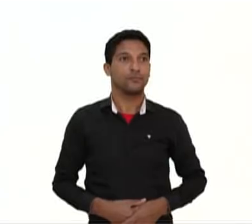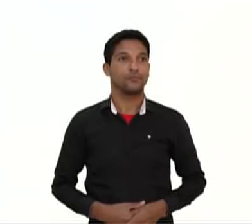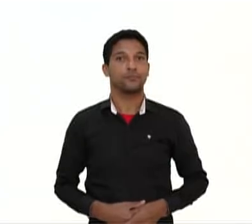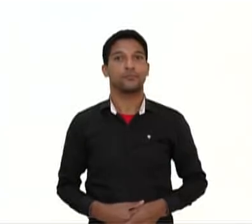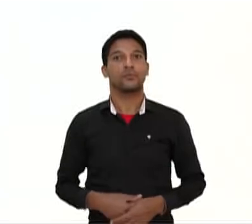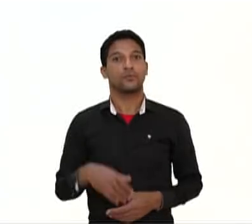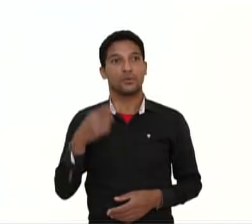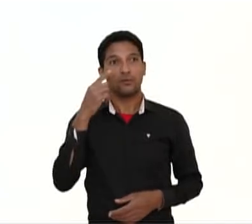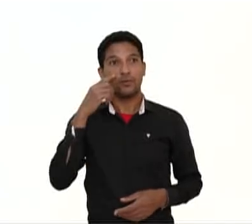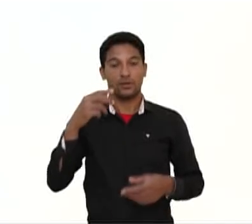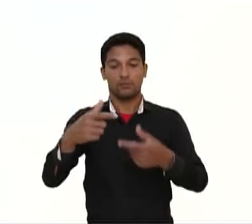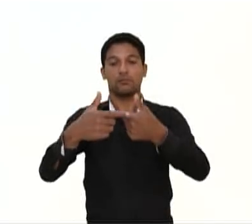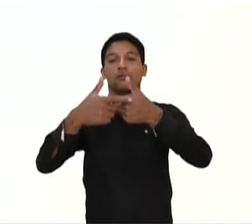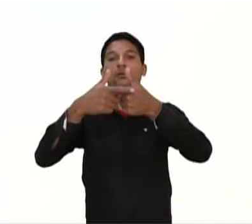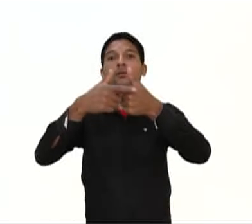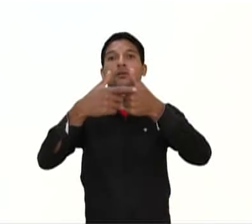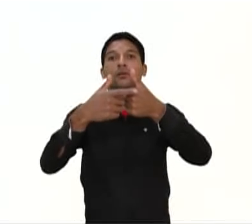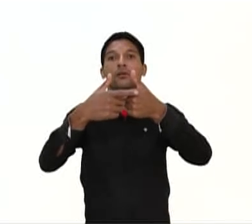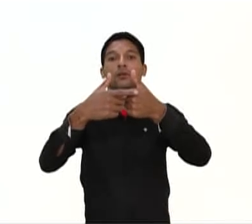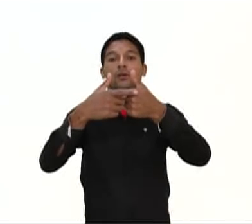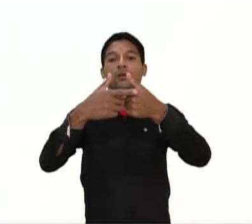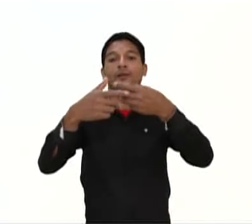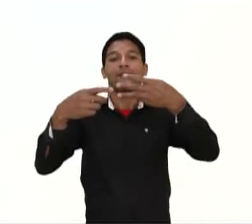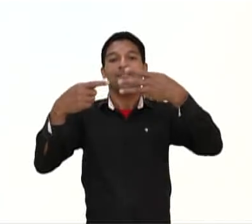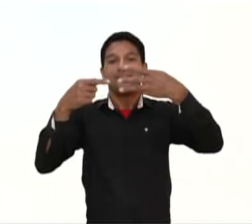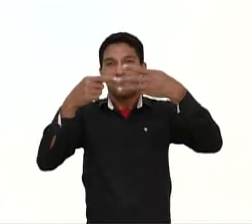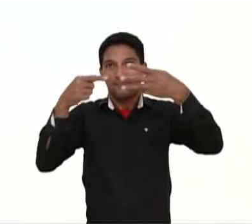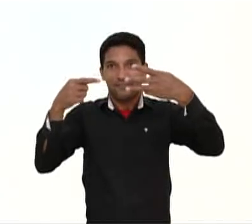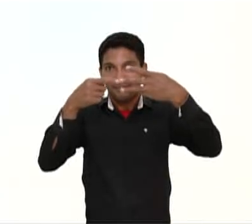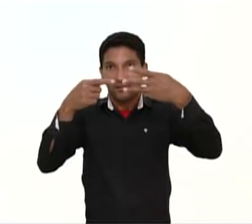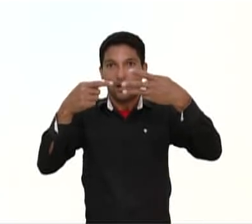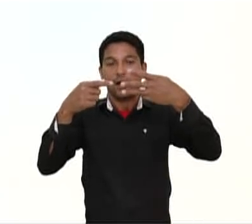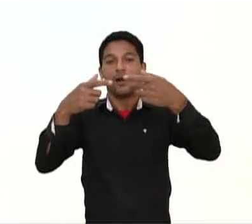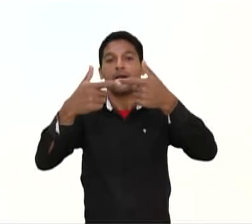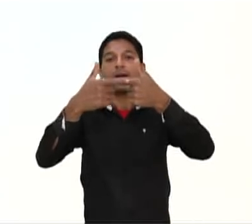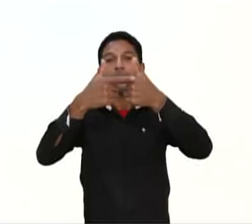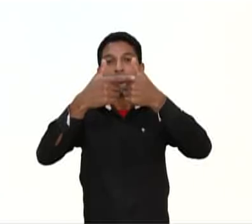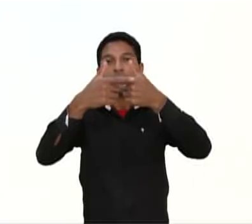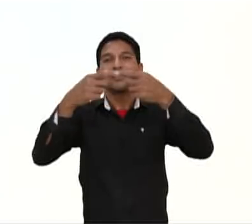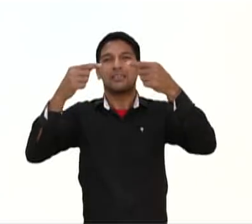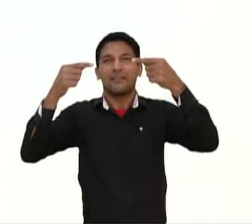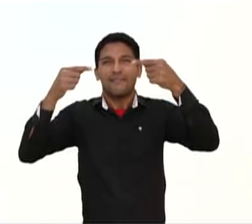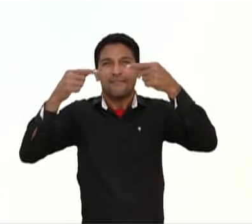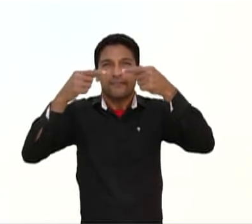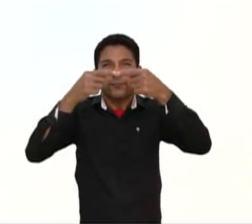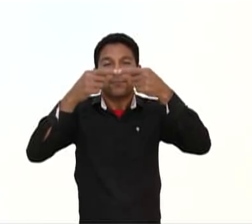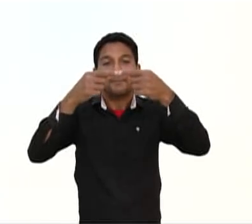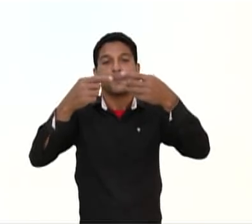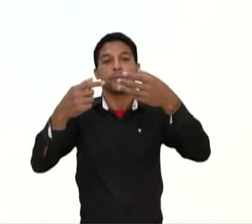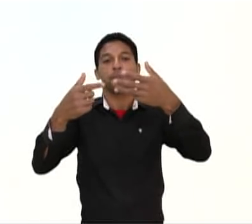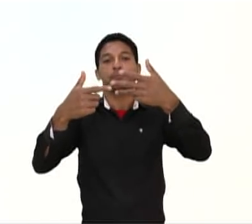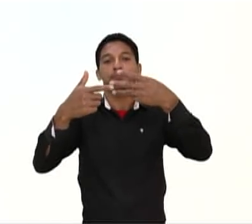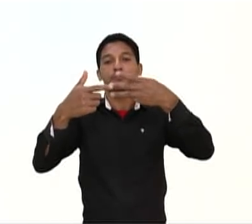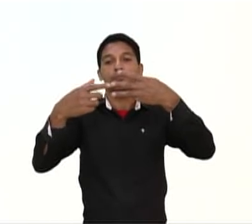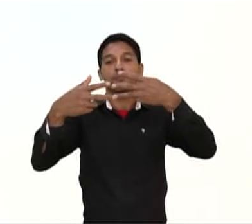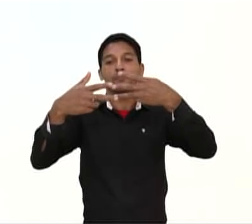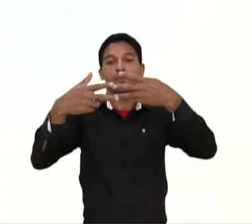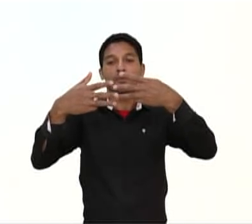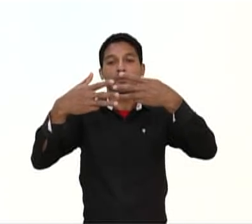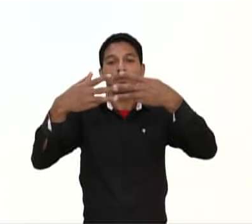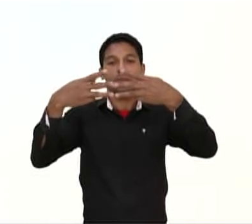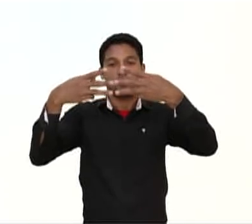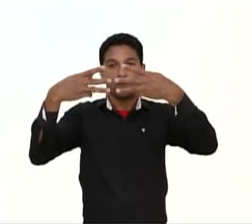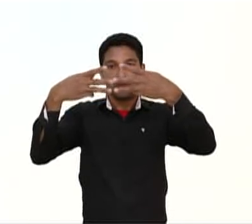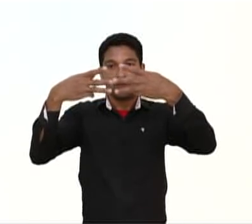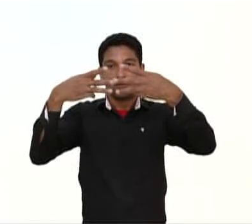A base média de um trapézio é o segmento de reta que une os pontos médios dos lados não paralelos. Sua medida é a metade da soma das